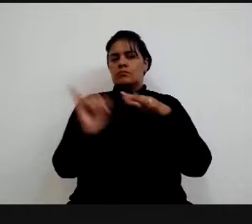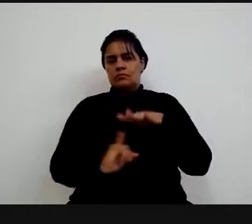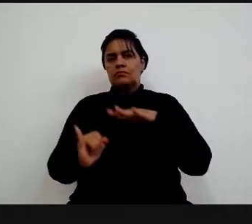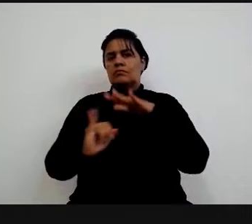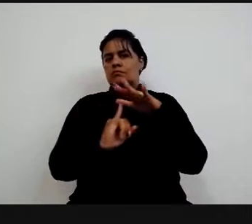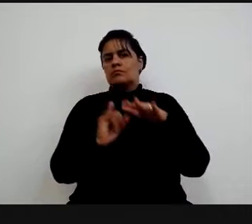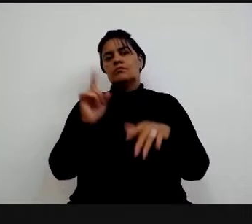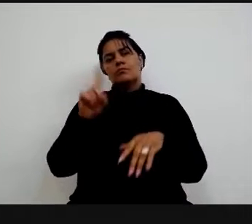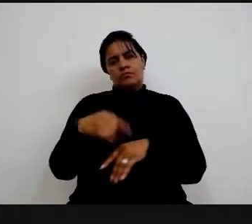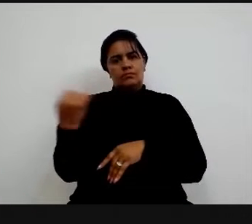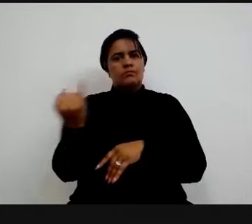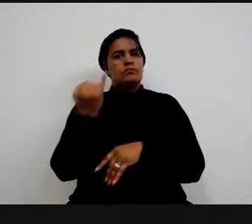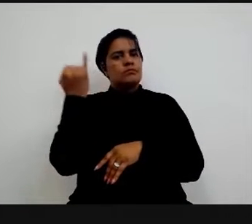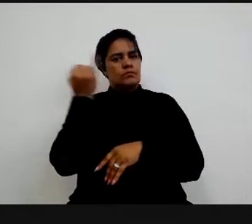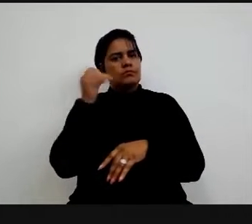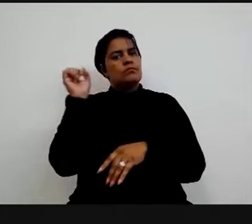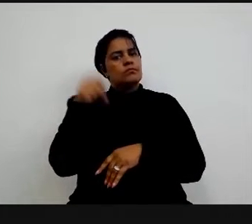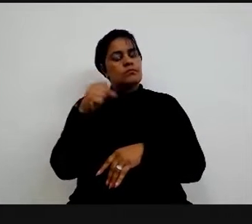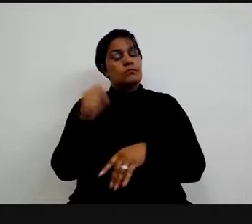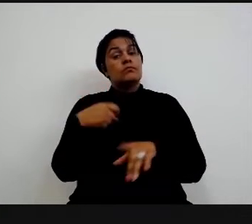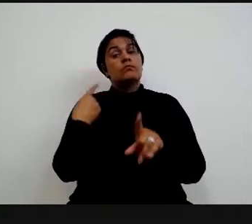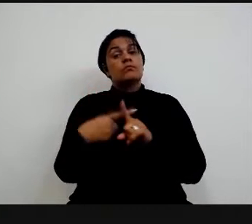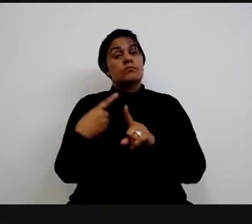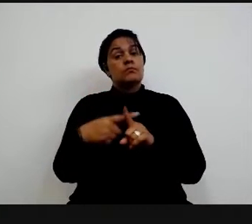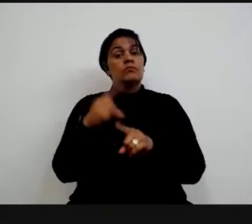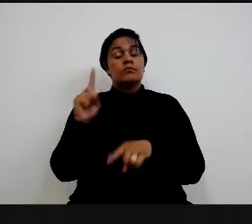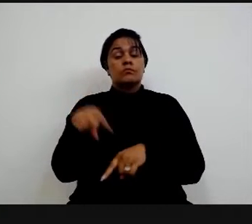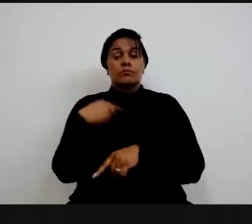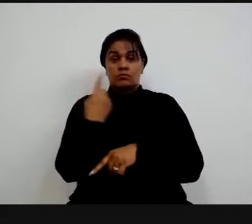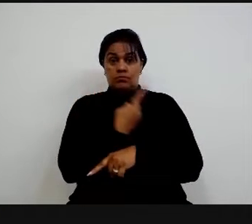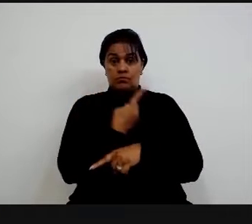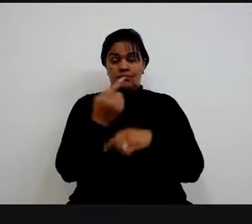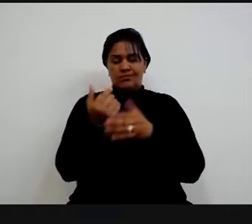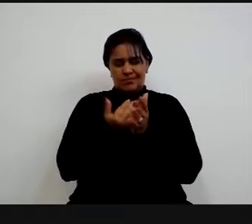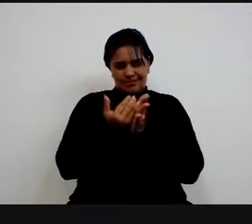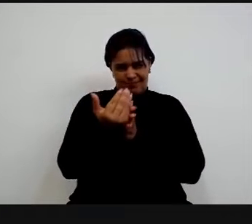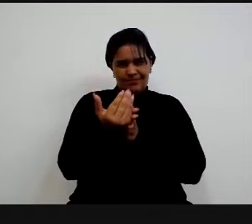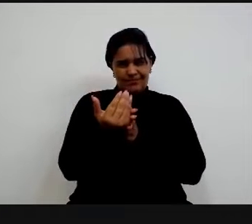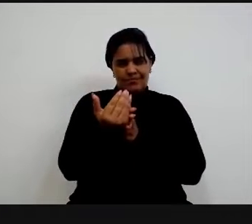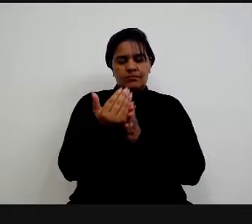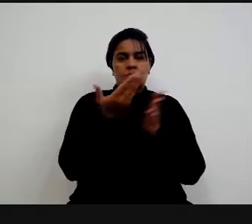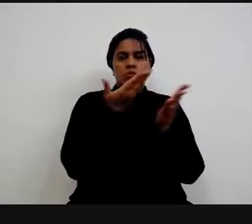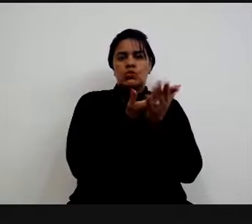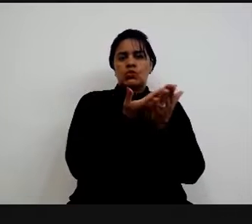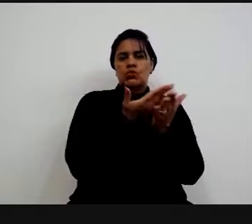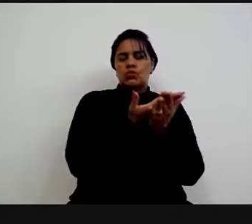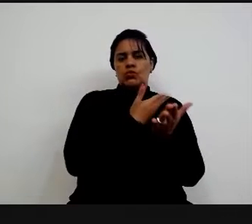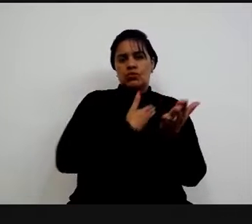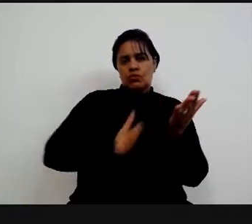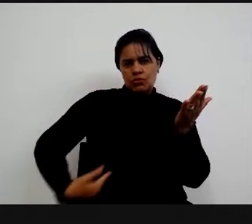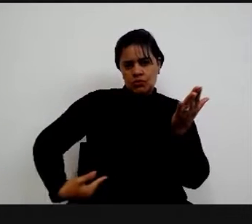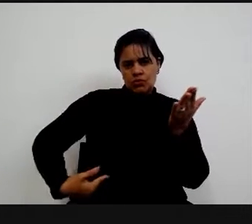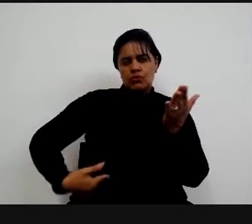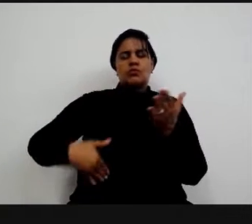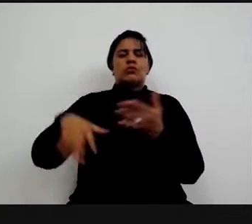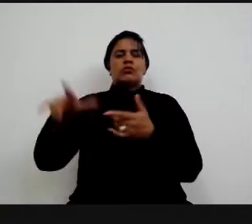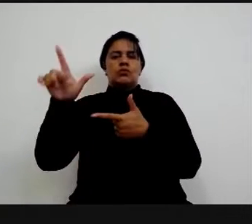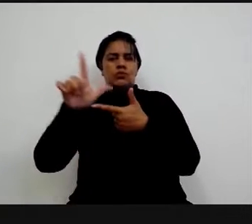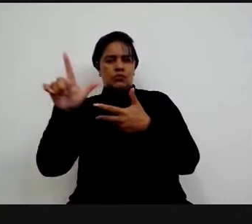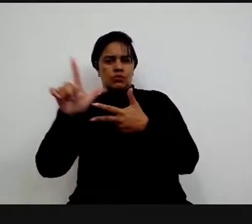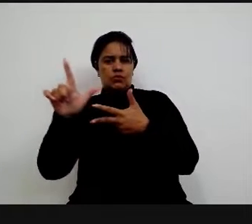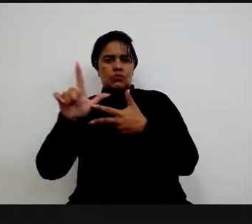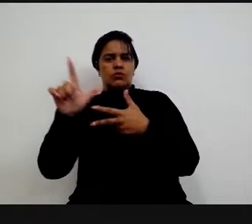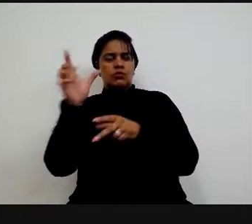é bem relevante porque, no seu início, as escolas de governo, legislativo, de contas, eram muito